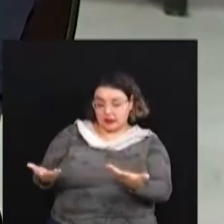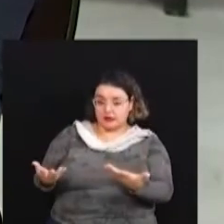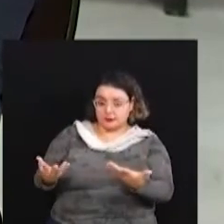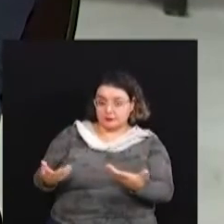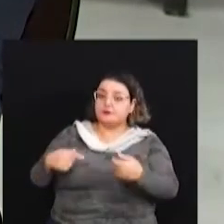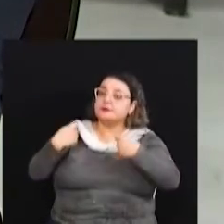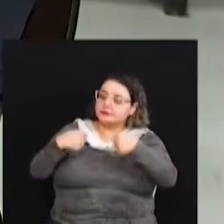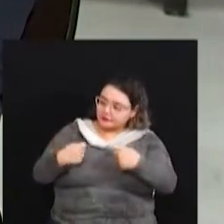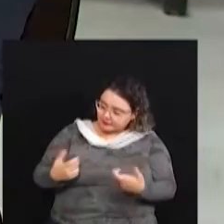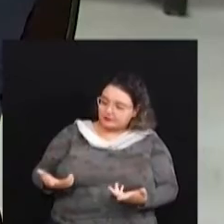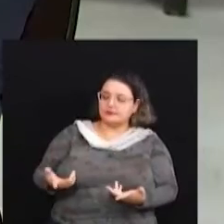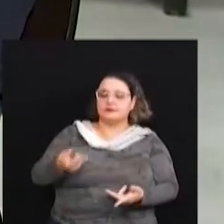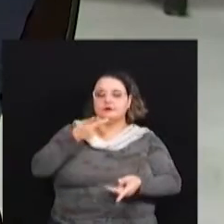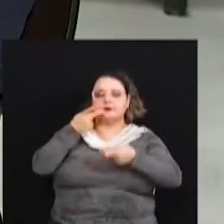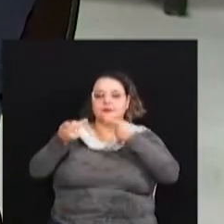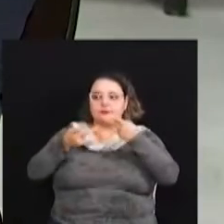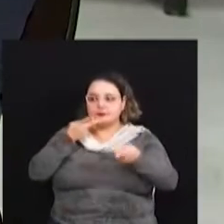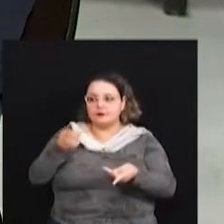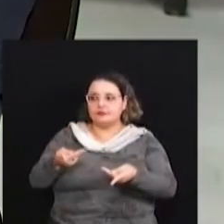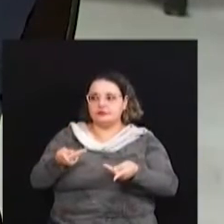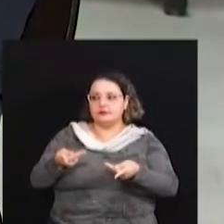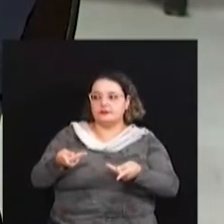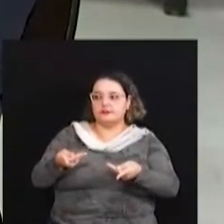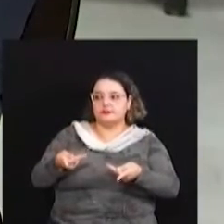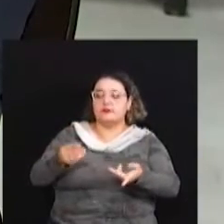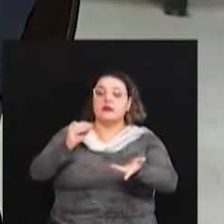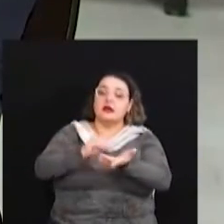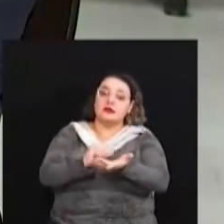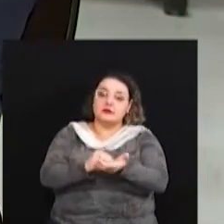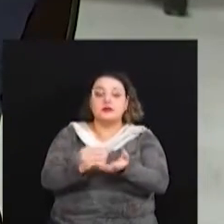importante que não pode faltar aqui no nosso roteiro. Em períodos de